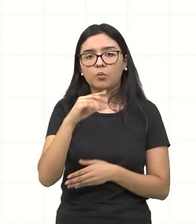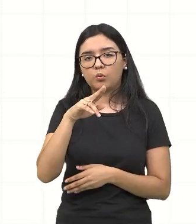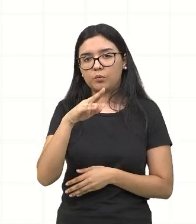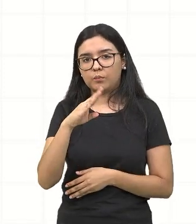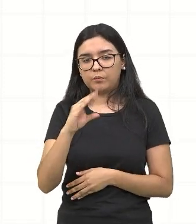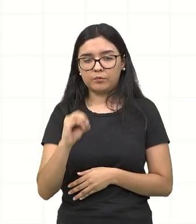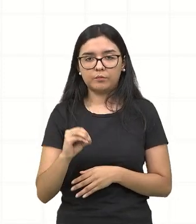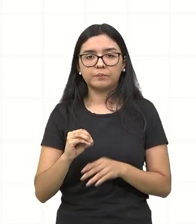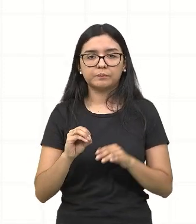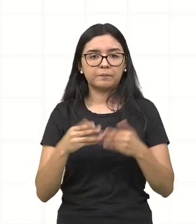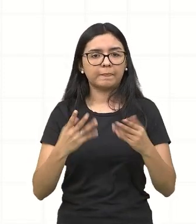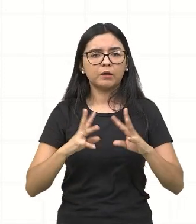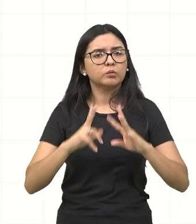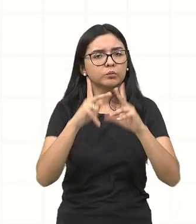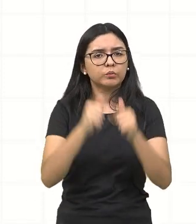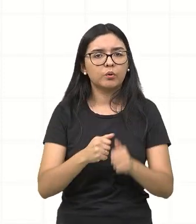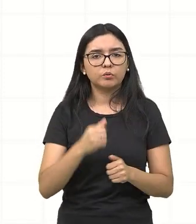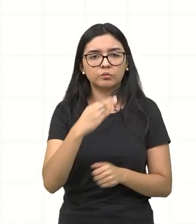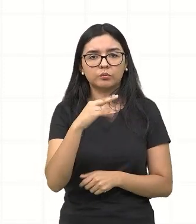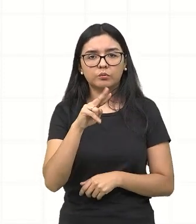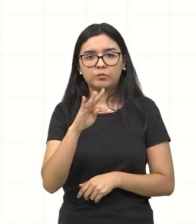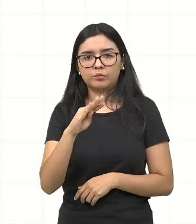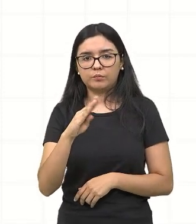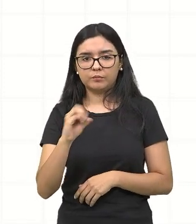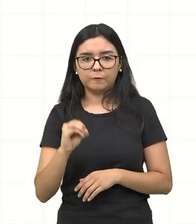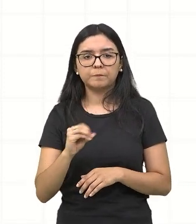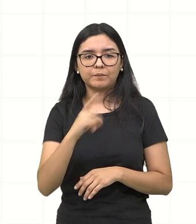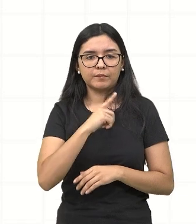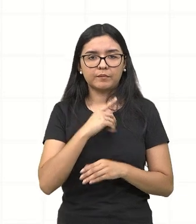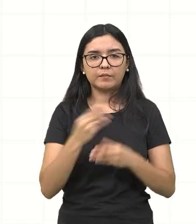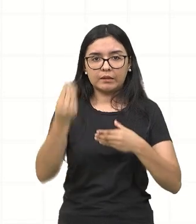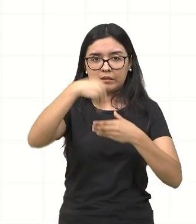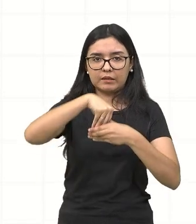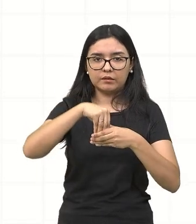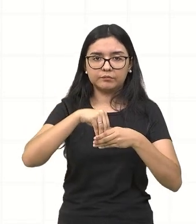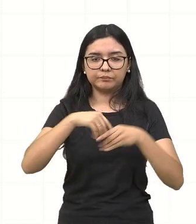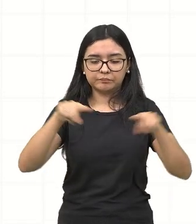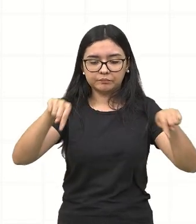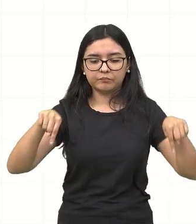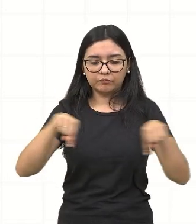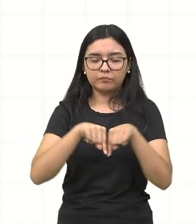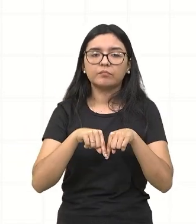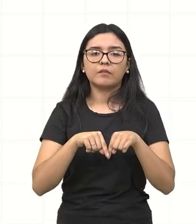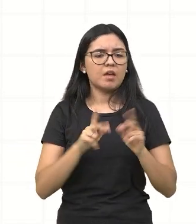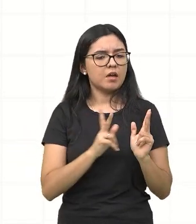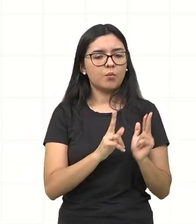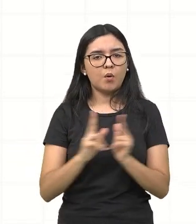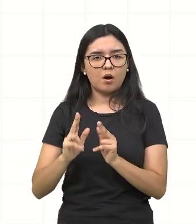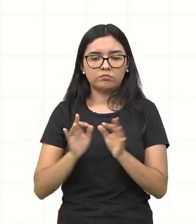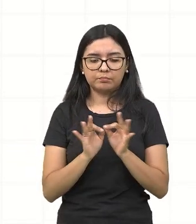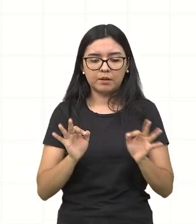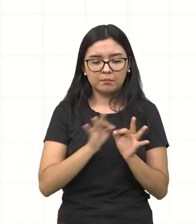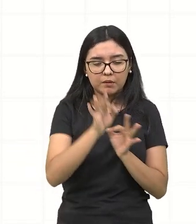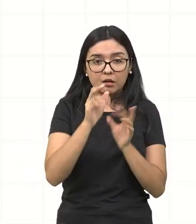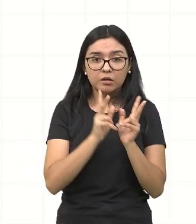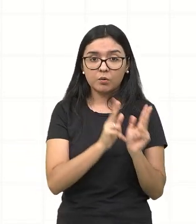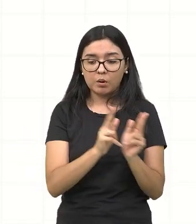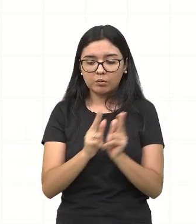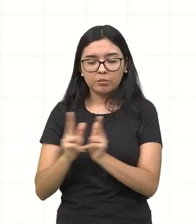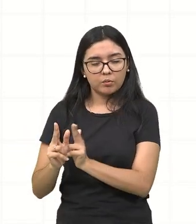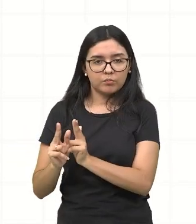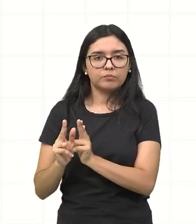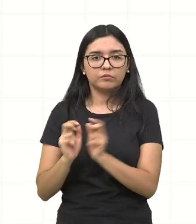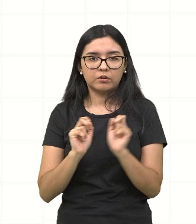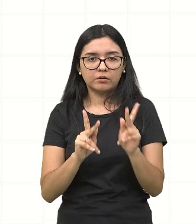que todos esses cubos, ó, esses cubos que estão aqui dentro, possuem o mesmo tamanho, mesma dimensão, tá legal?